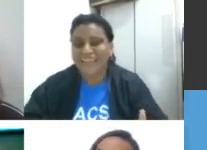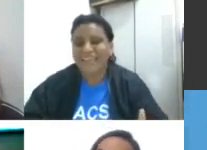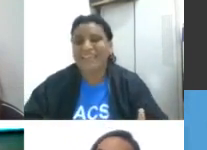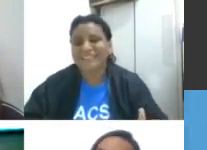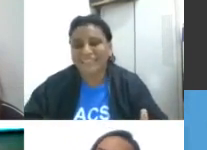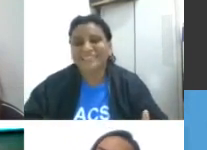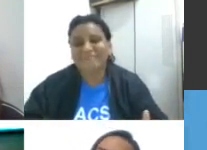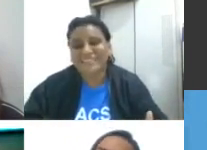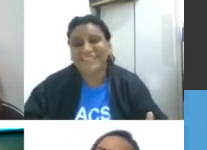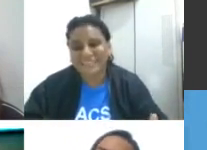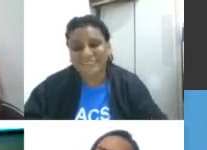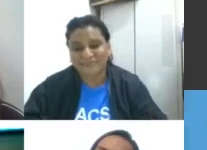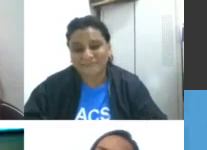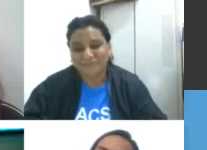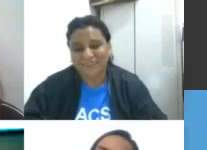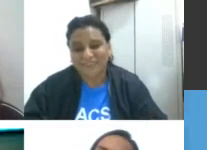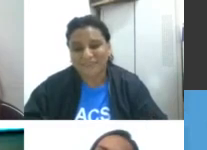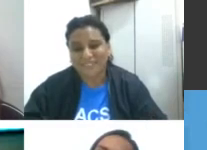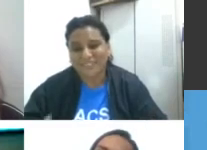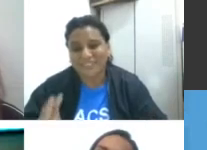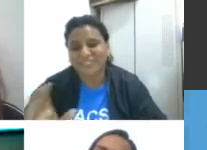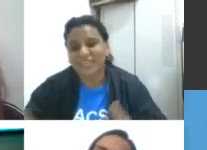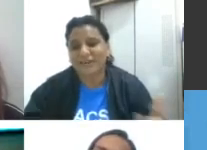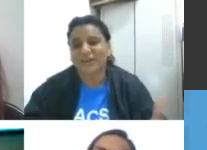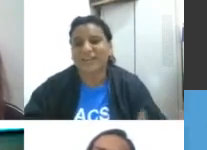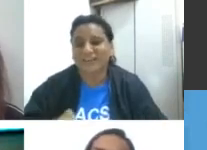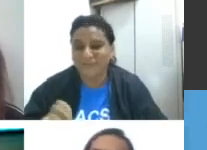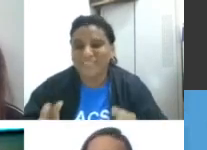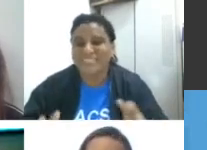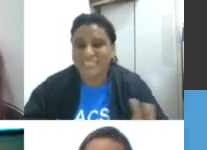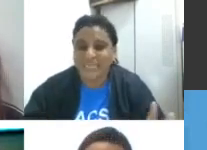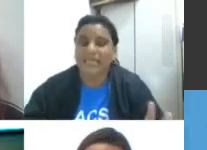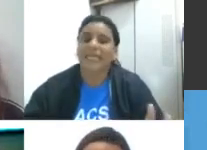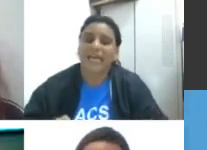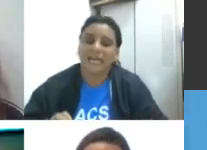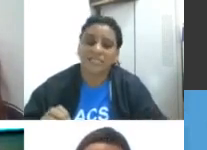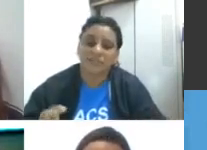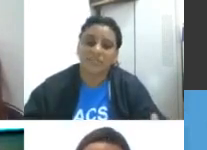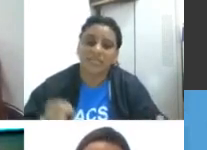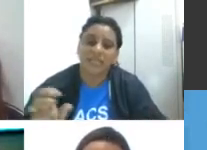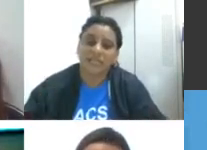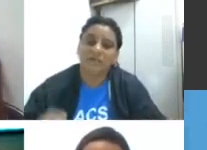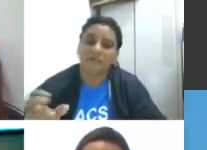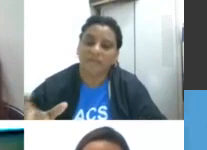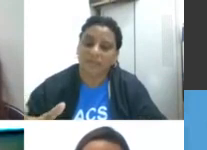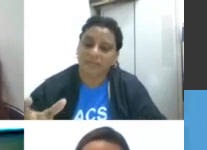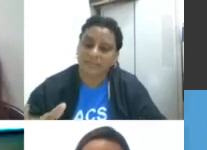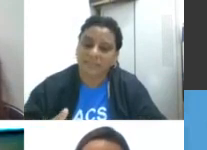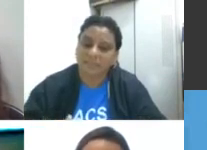é sensibilização né quando a gente chega a gente consegue ali